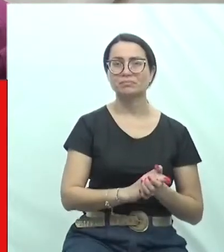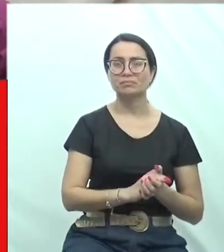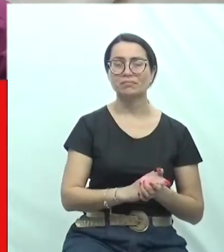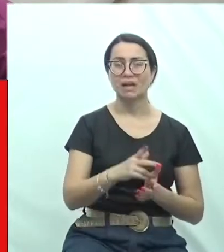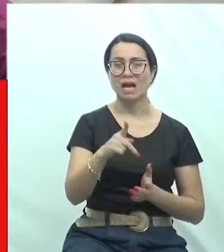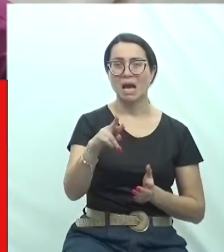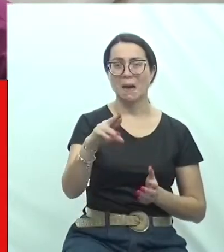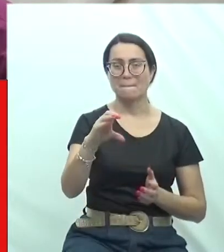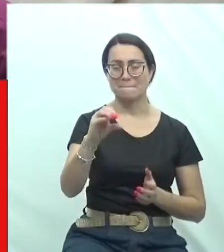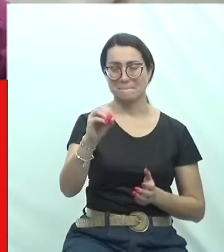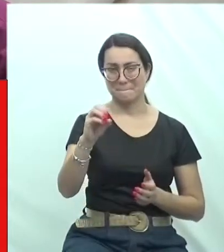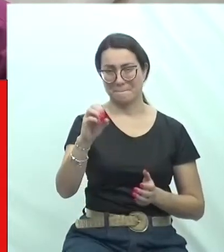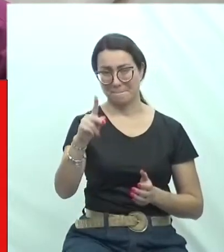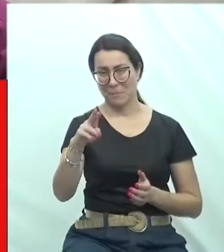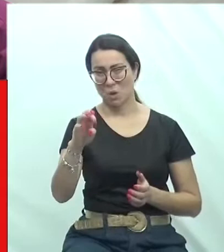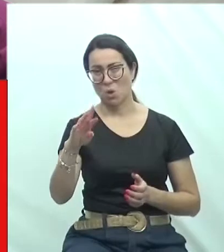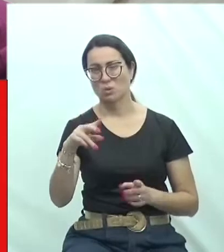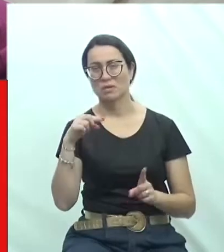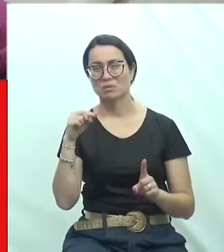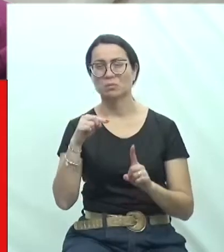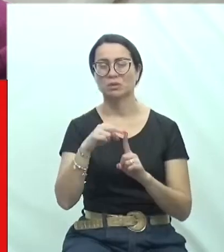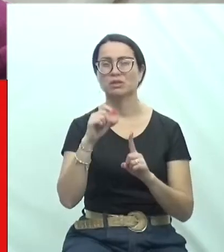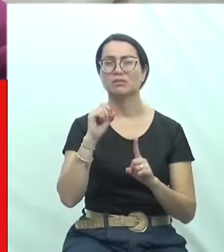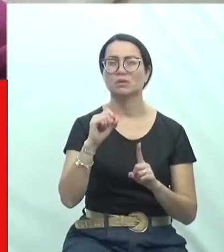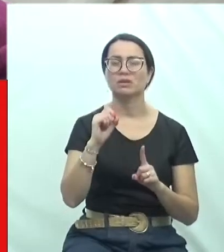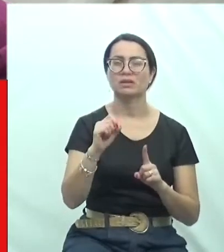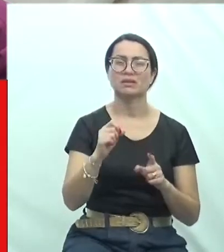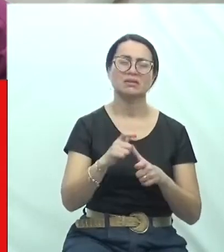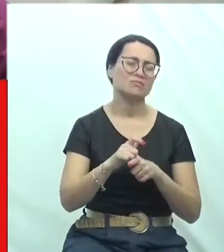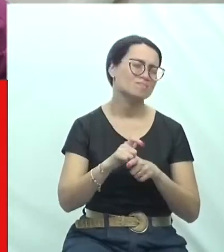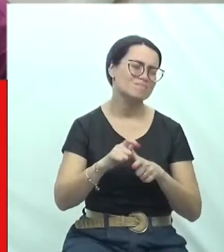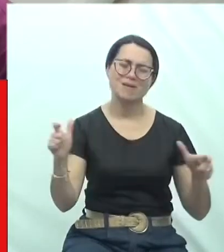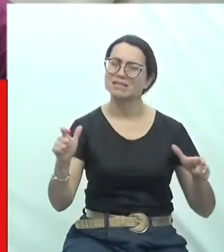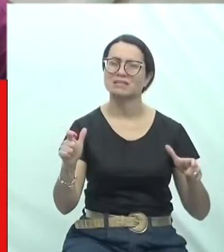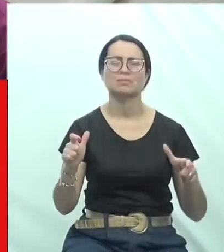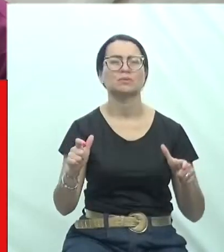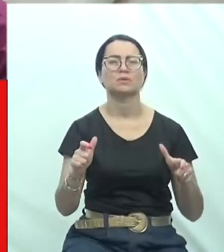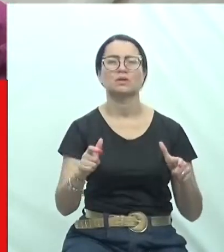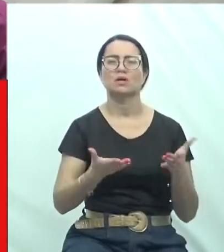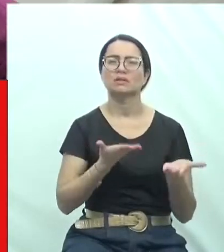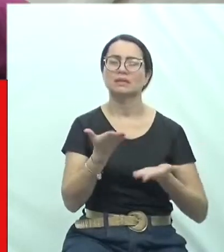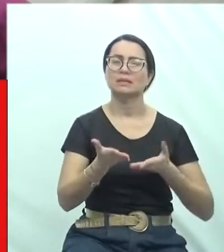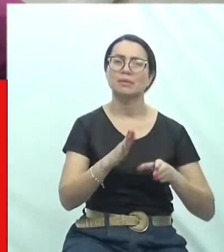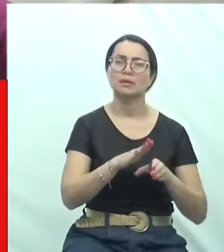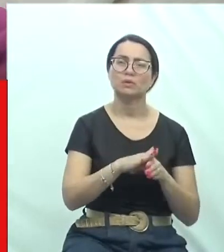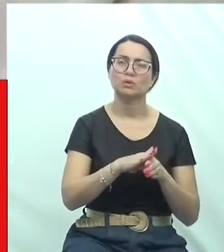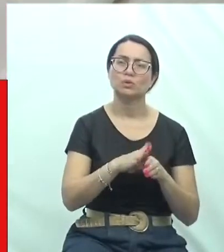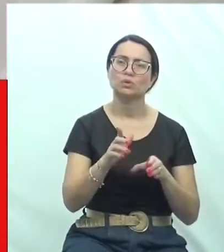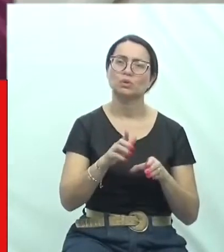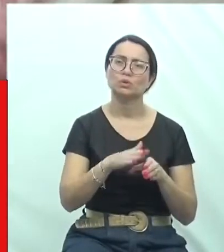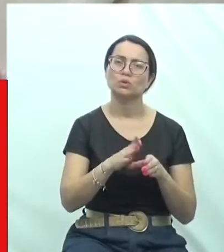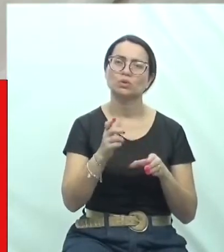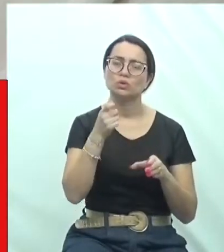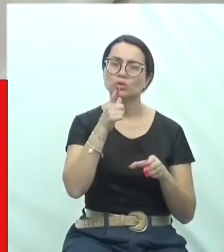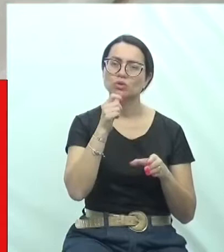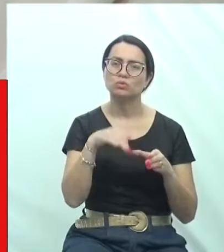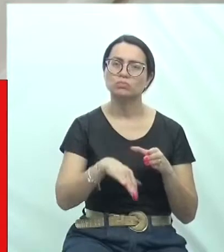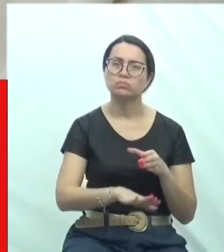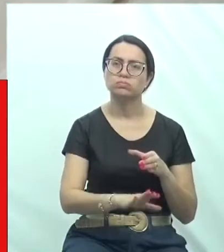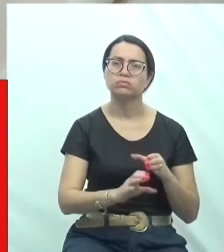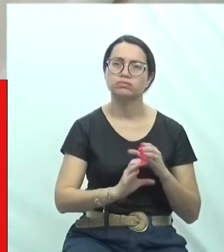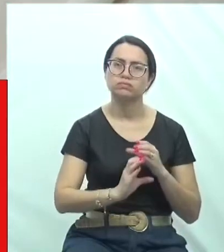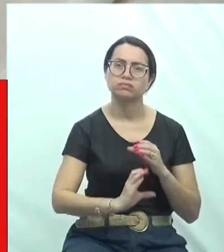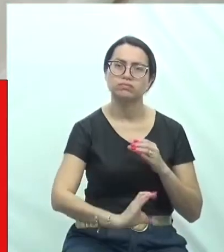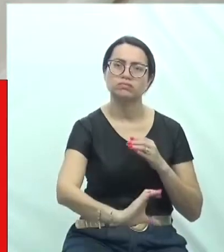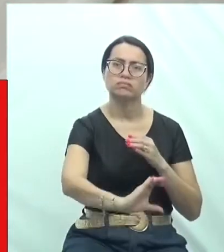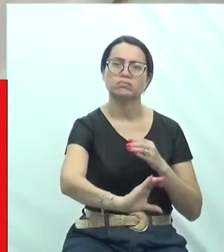atingir a maioria da população urbana em coleta e tratamento de esgoto. Agora, deixa eu só voltar rapidinho, não sei se eu tenho tempo ou quê. O